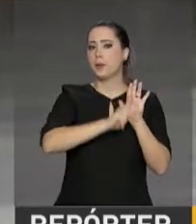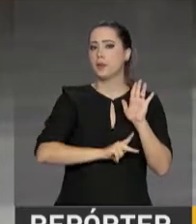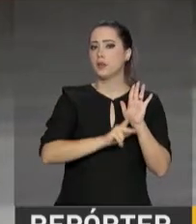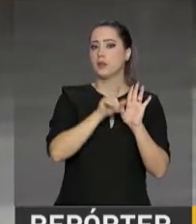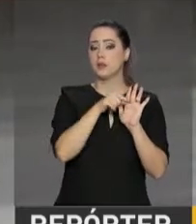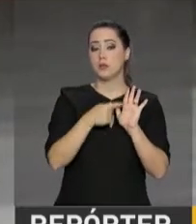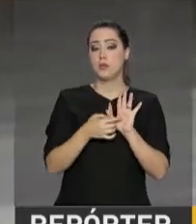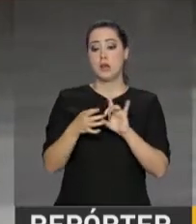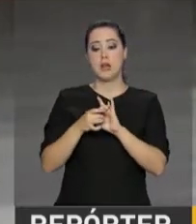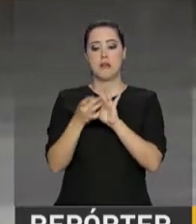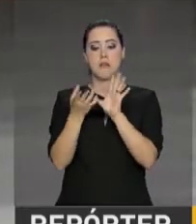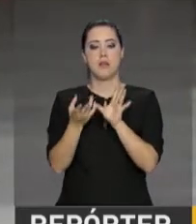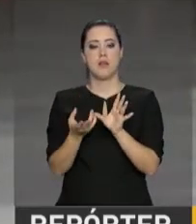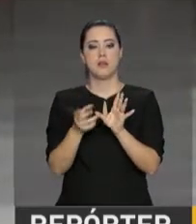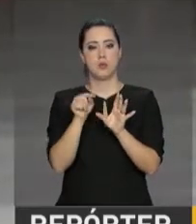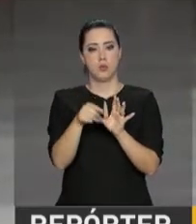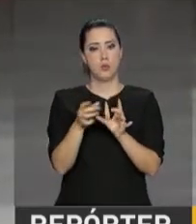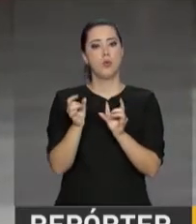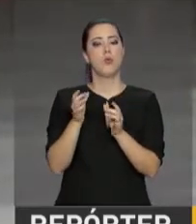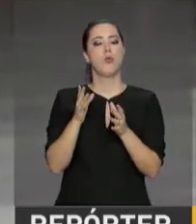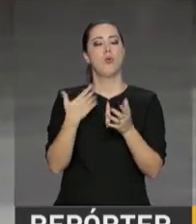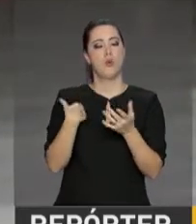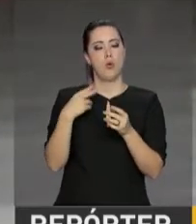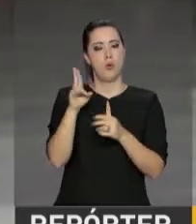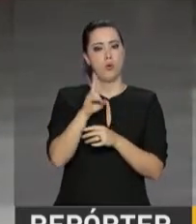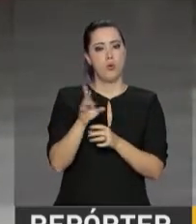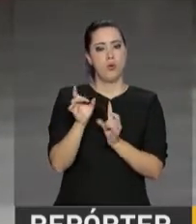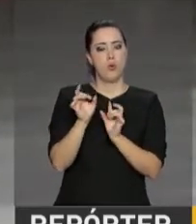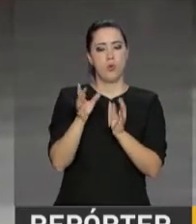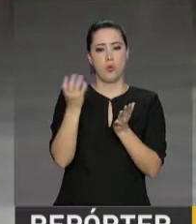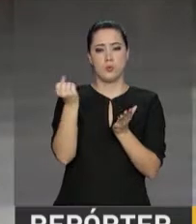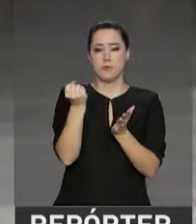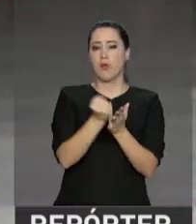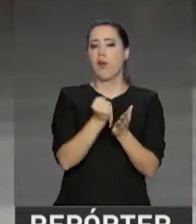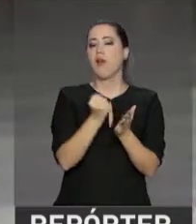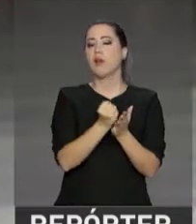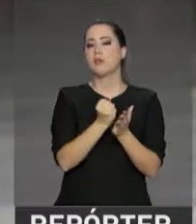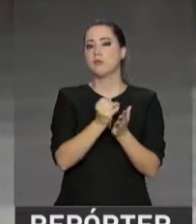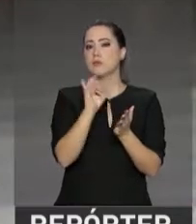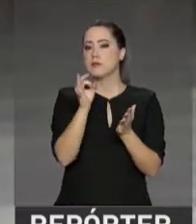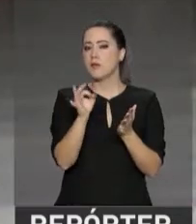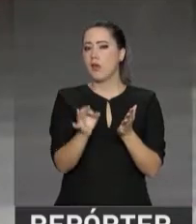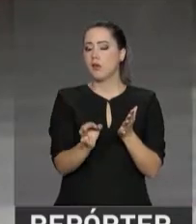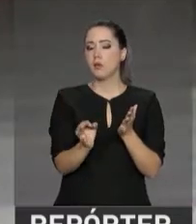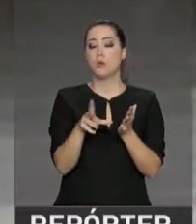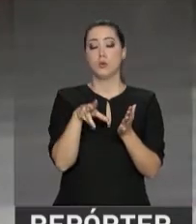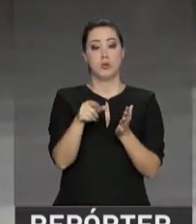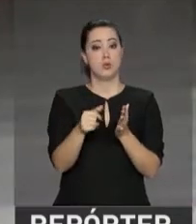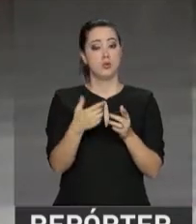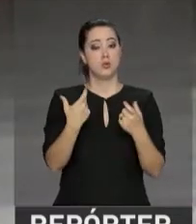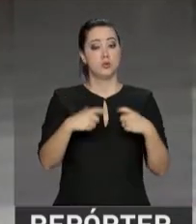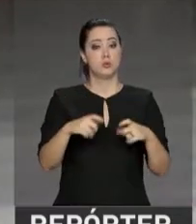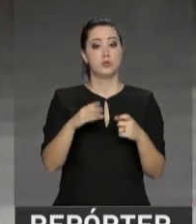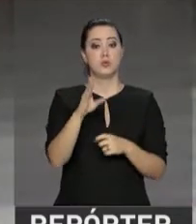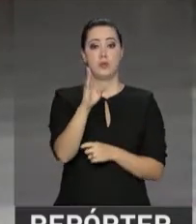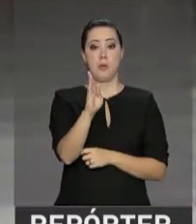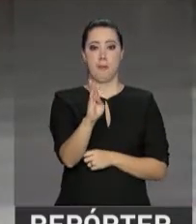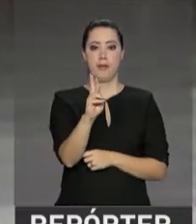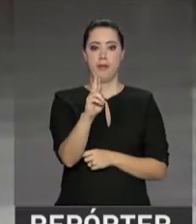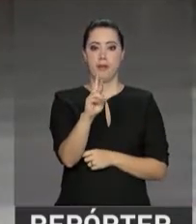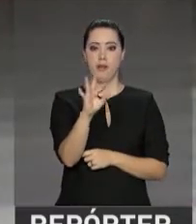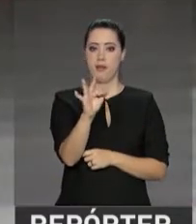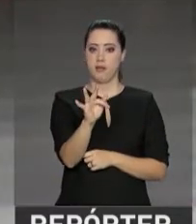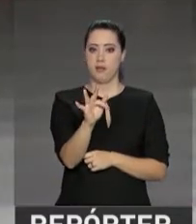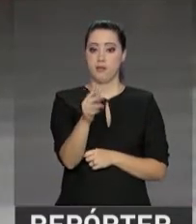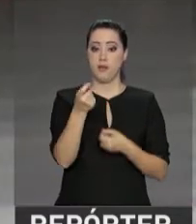abastecimento liberou a produção e certificação sanitária de unidade de produção da brf a